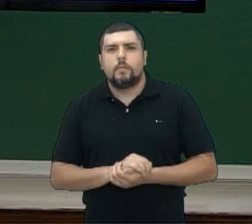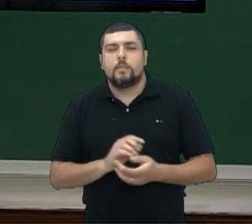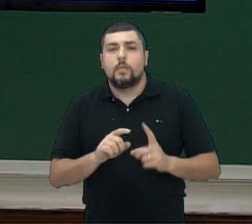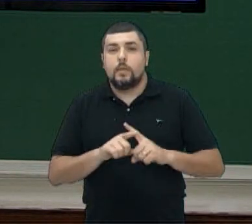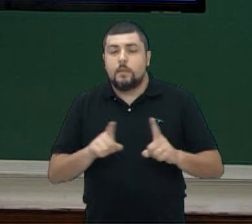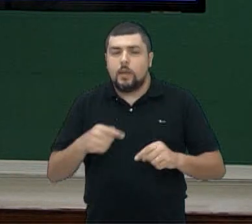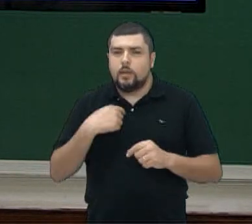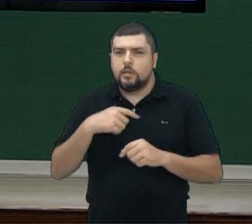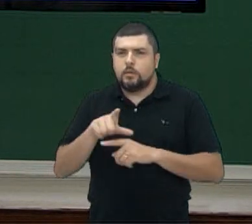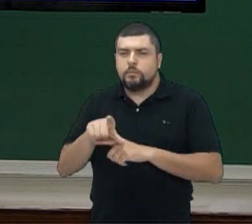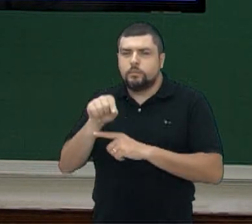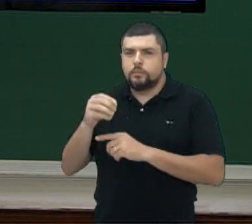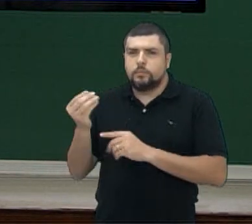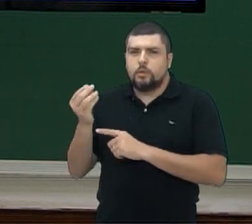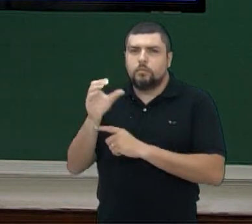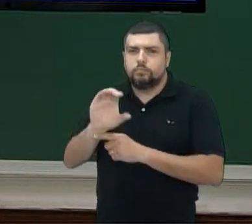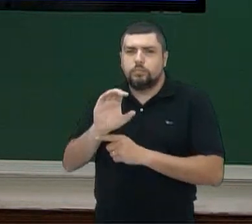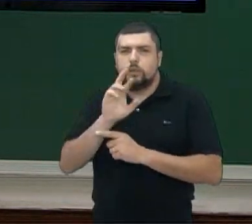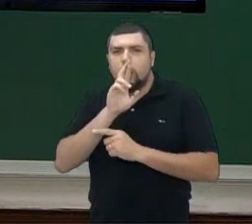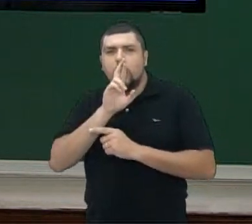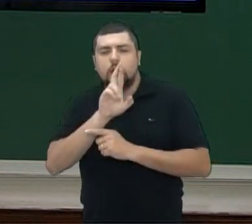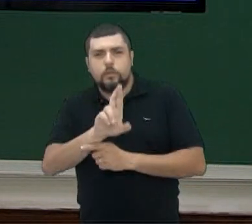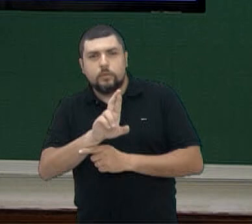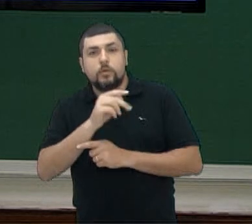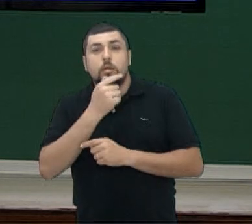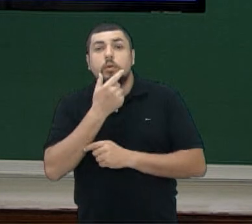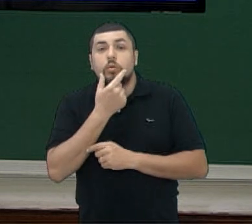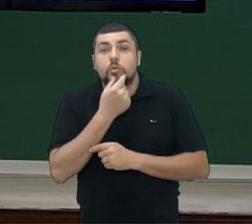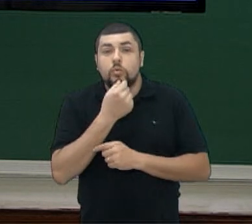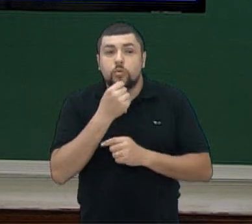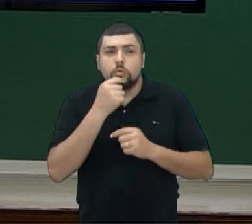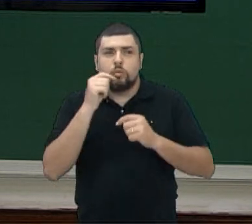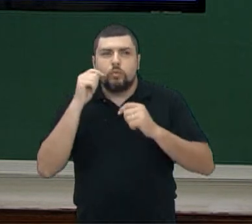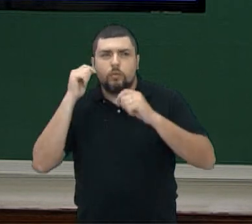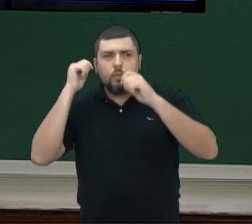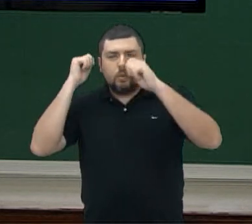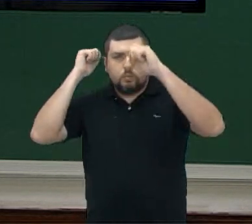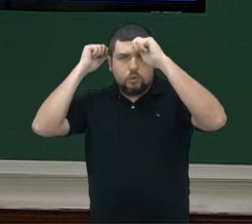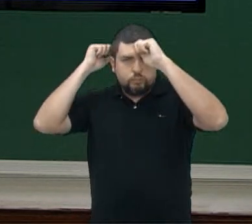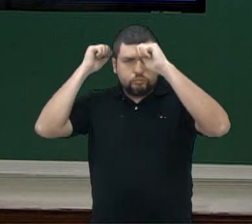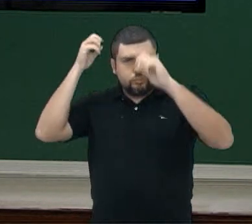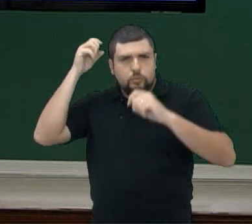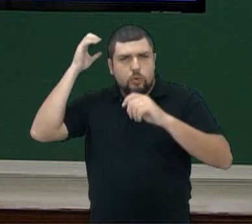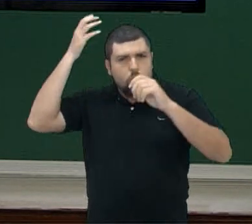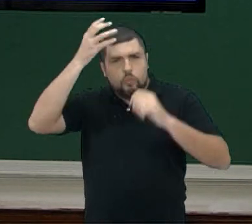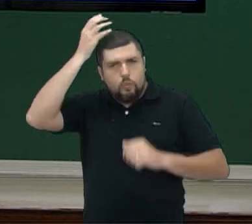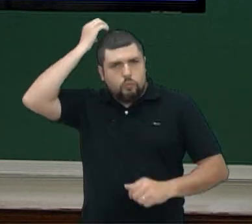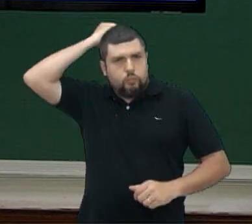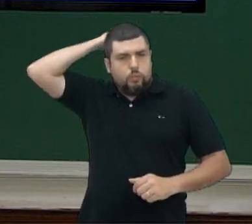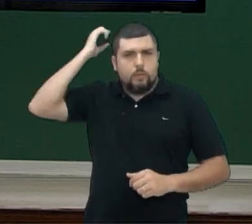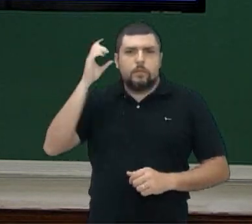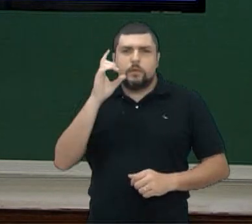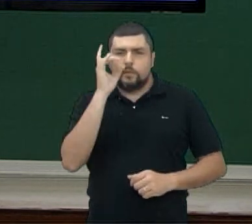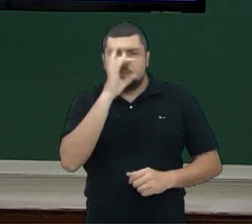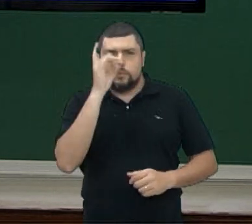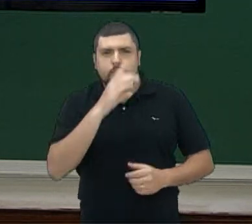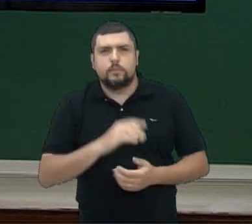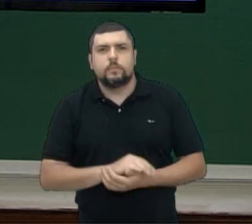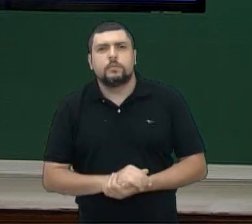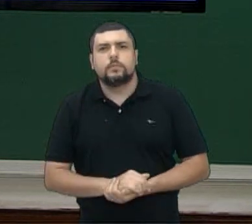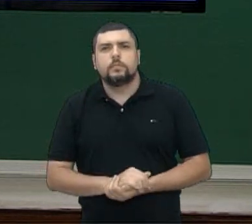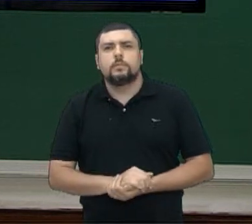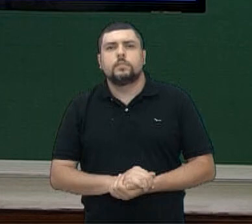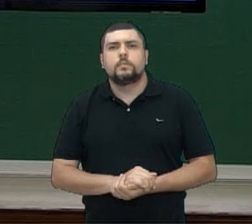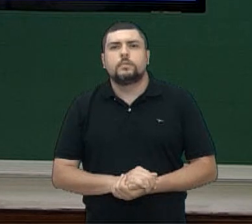na resposta o cara com o gorro verde. Ele que conseguiu, ok?